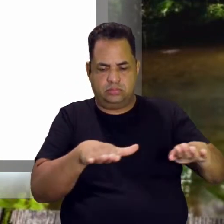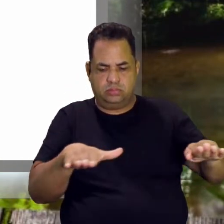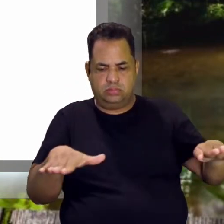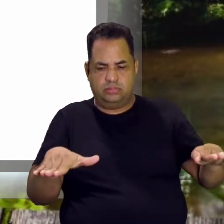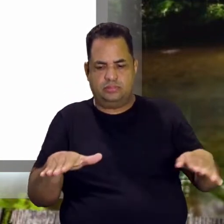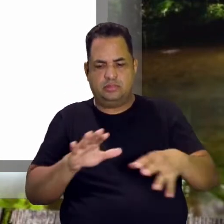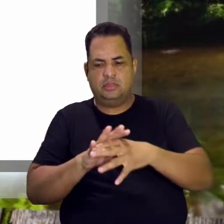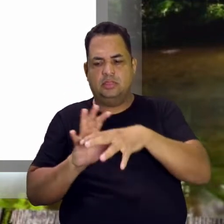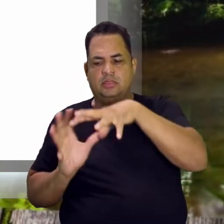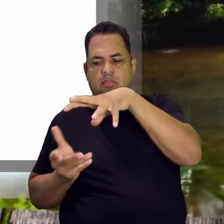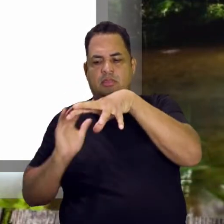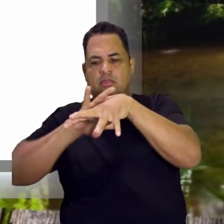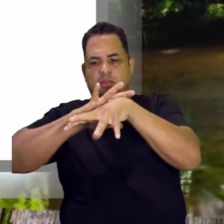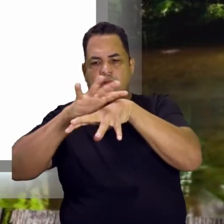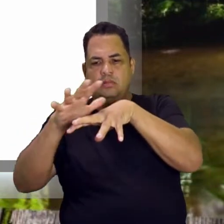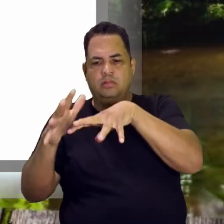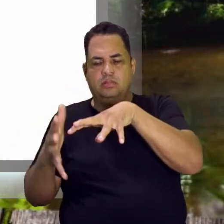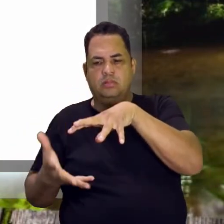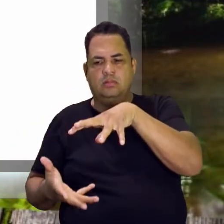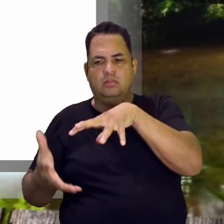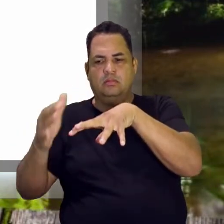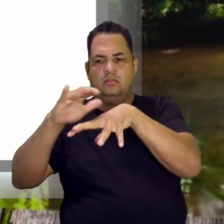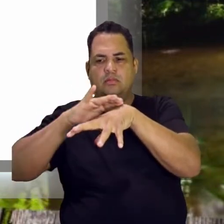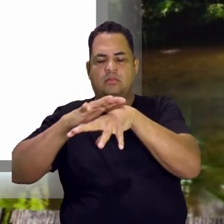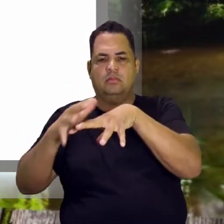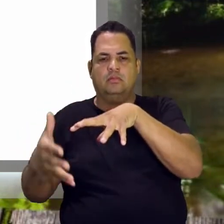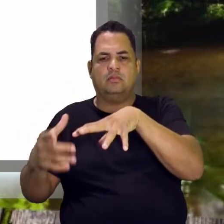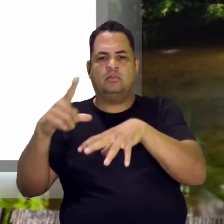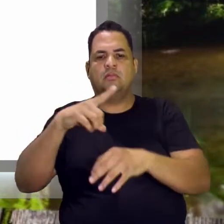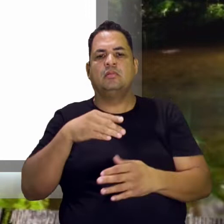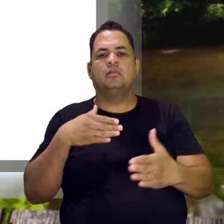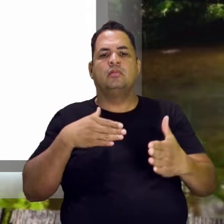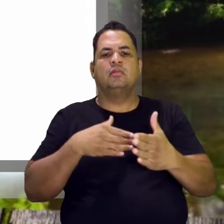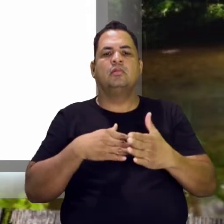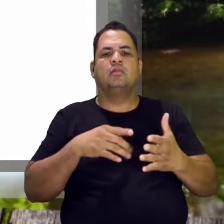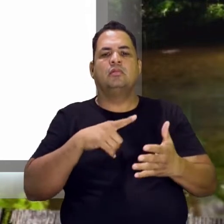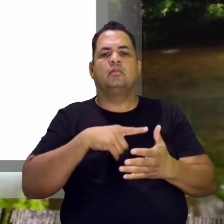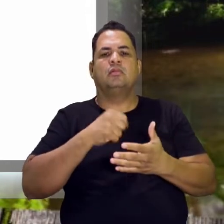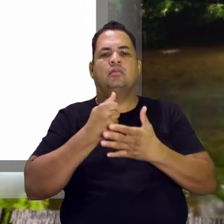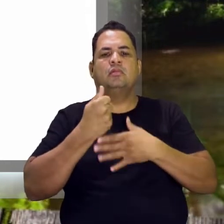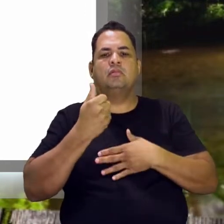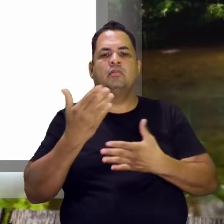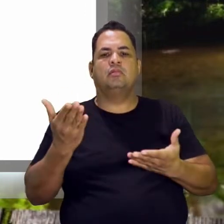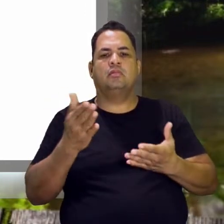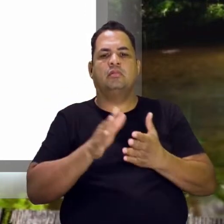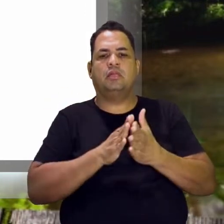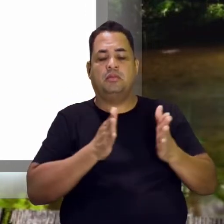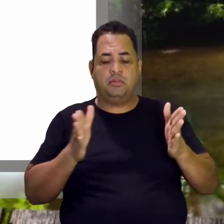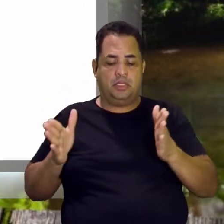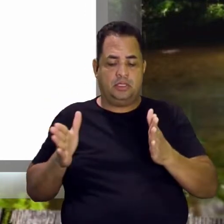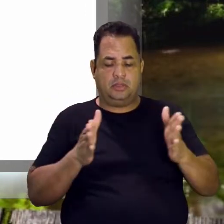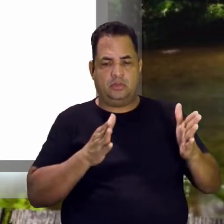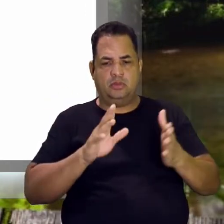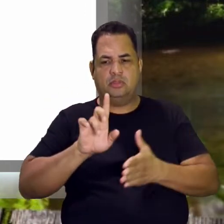Terra, nesse período até o que nós temos hoje, é o tempo